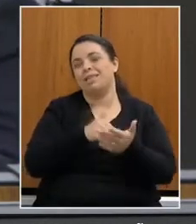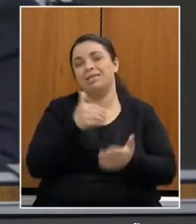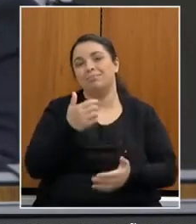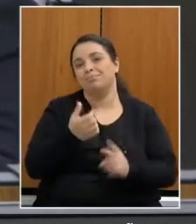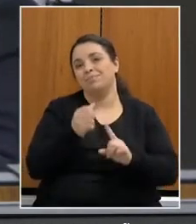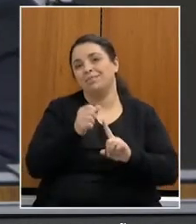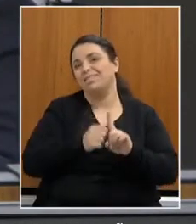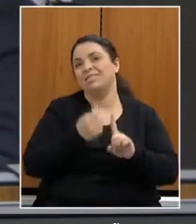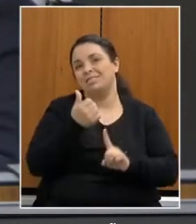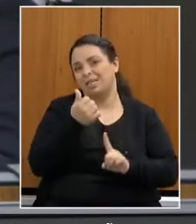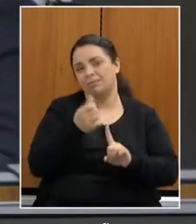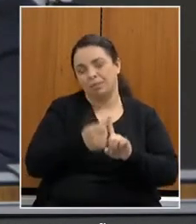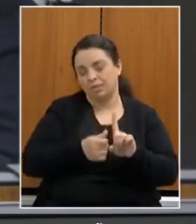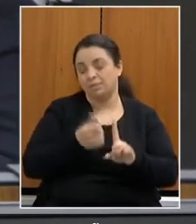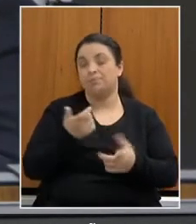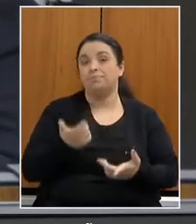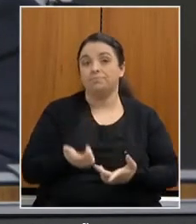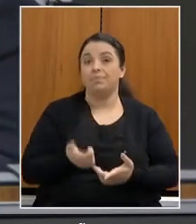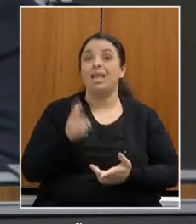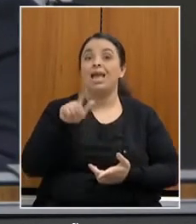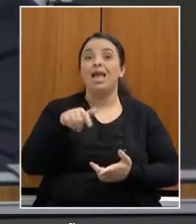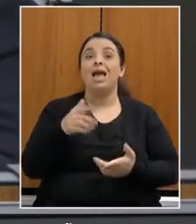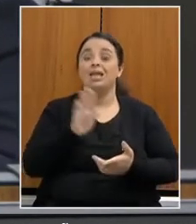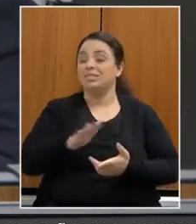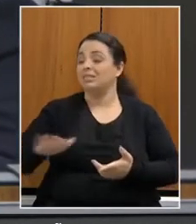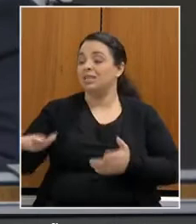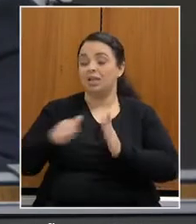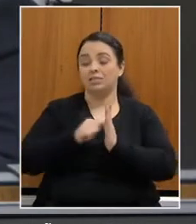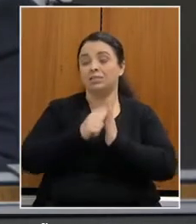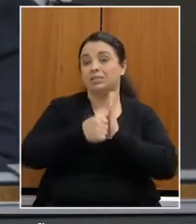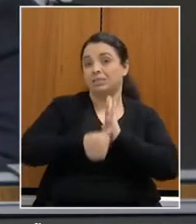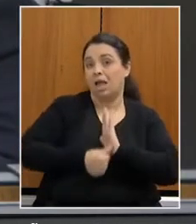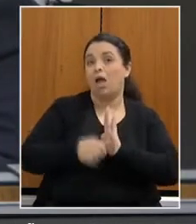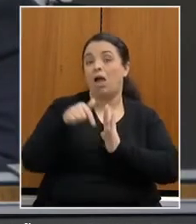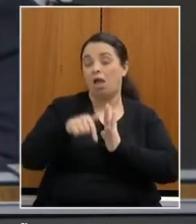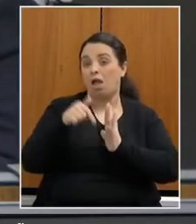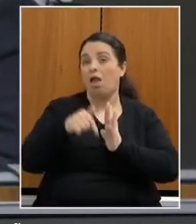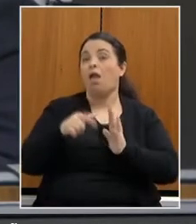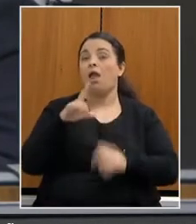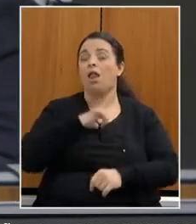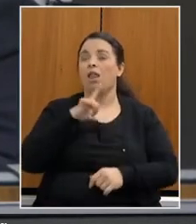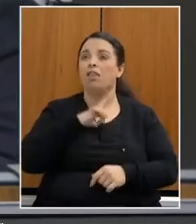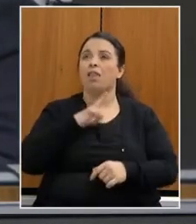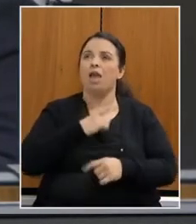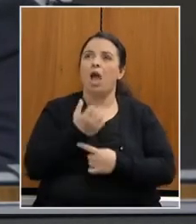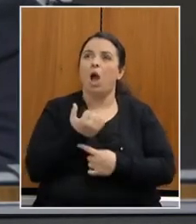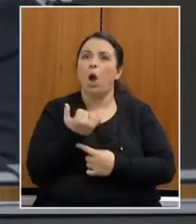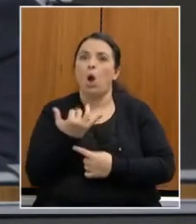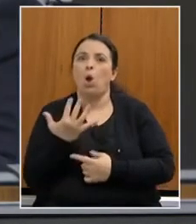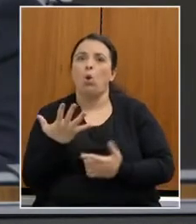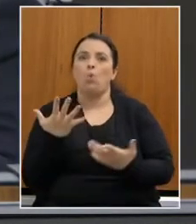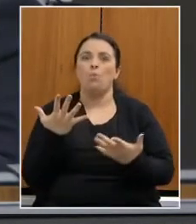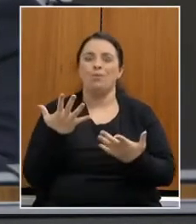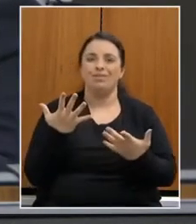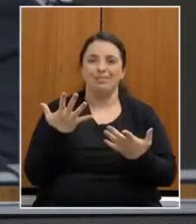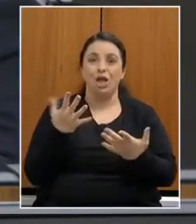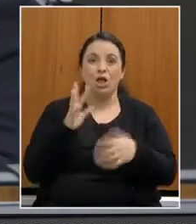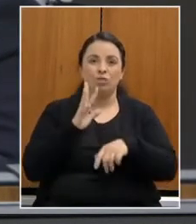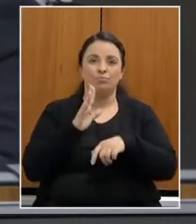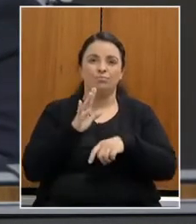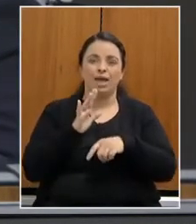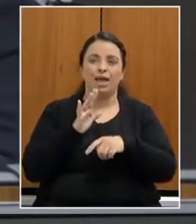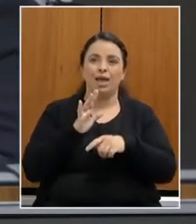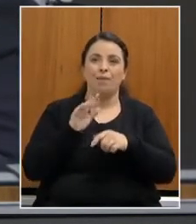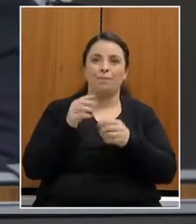Down geralmente as crianças com síndrome de Down elas têm algumas comorbidades importantes como